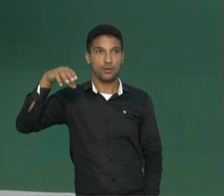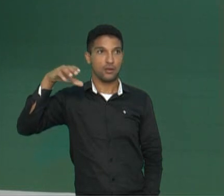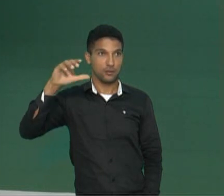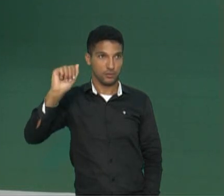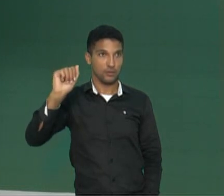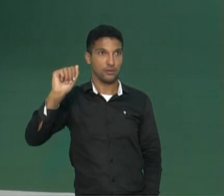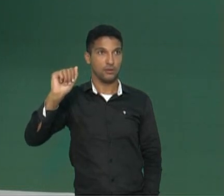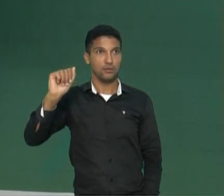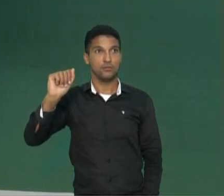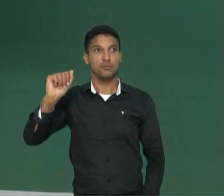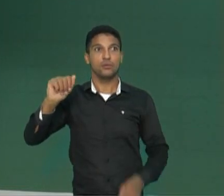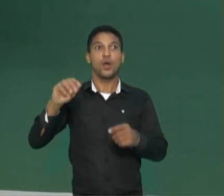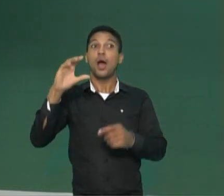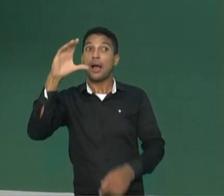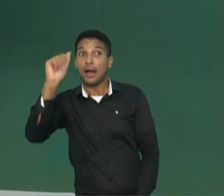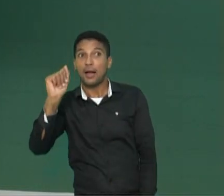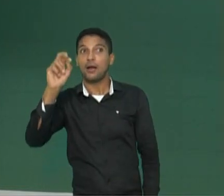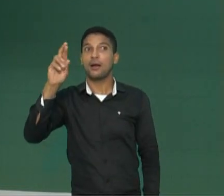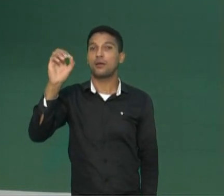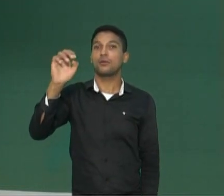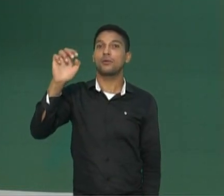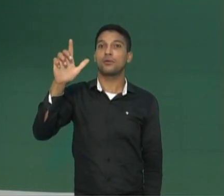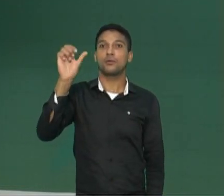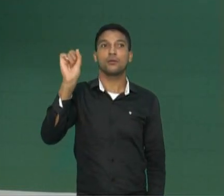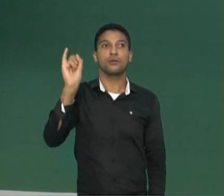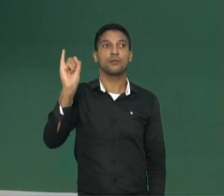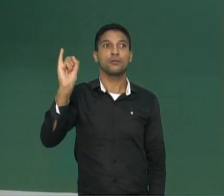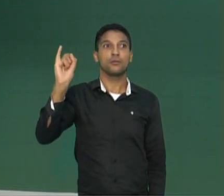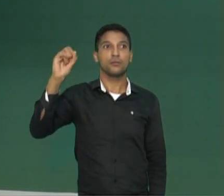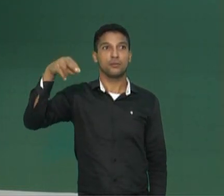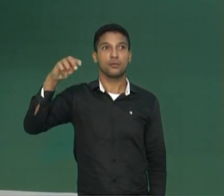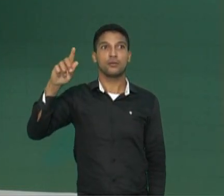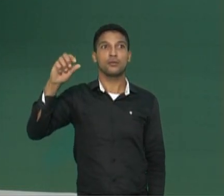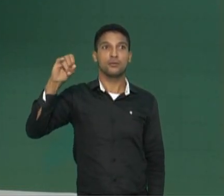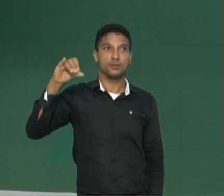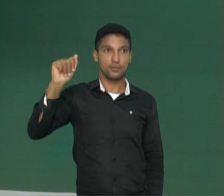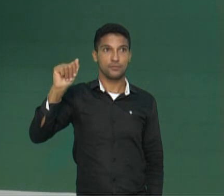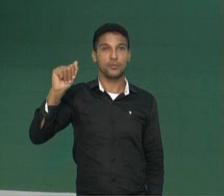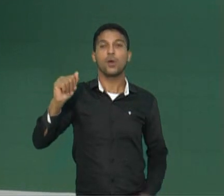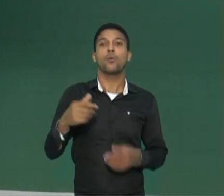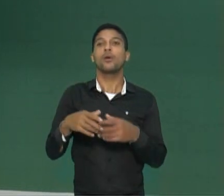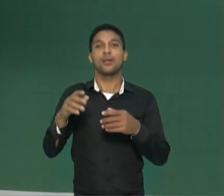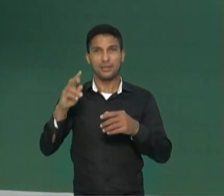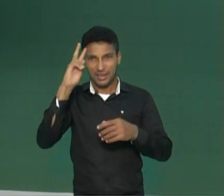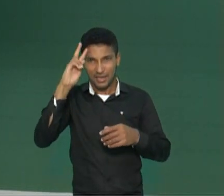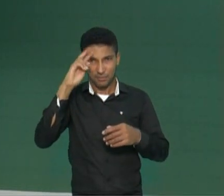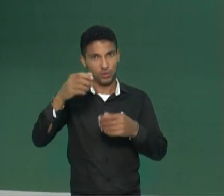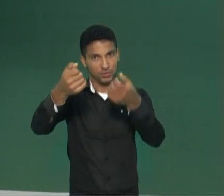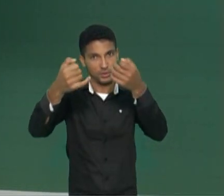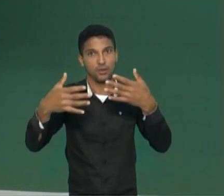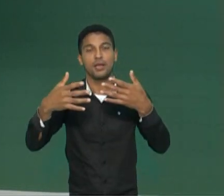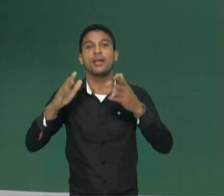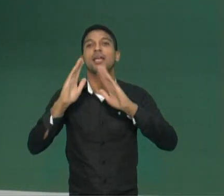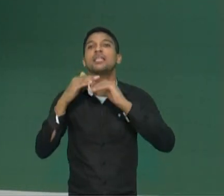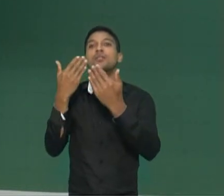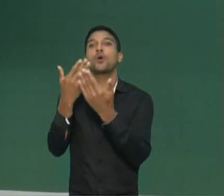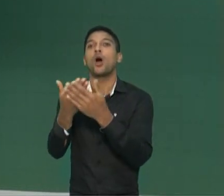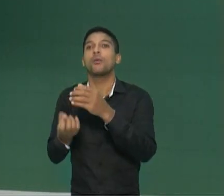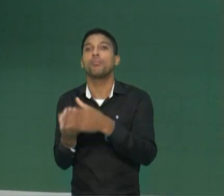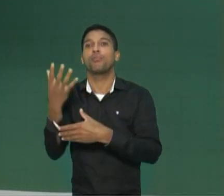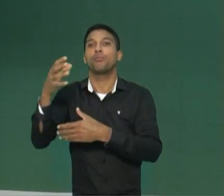minúscula carolíngia, né? A gente pode falar sobre a ideia de criar as primeiras escolas ali, de querer ensinar mesmo,